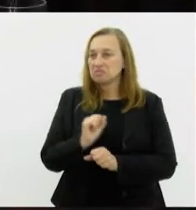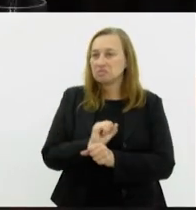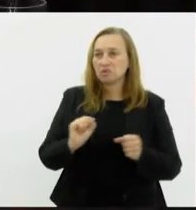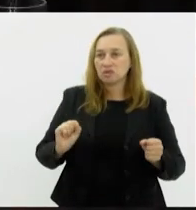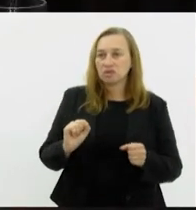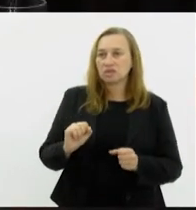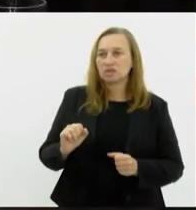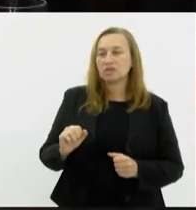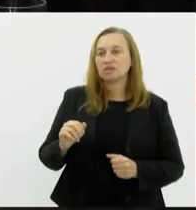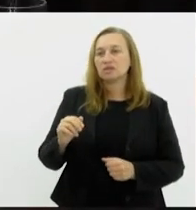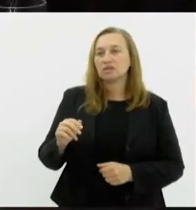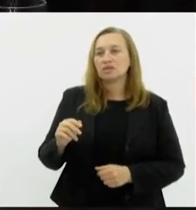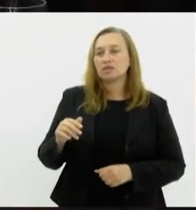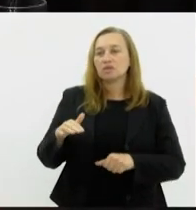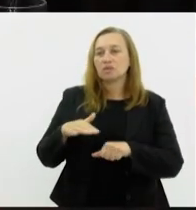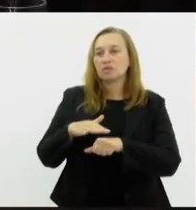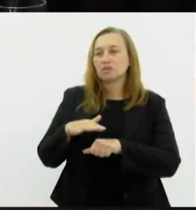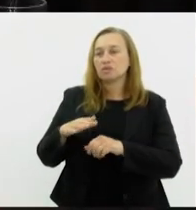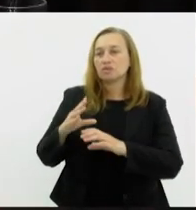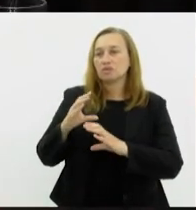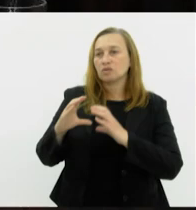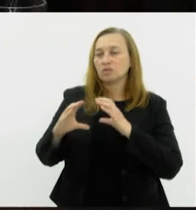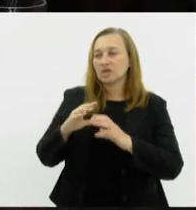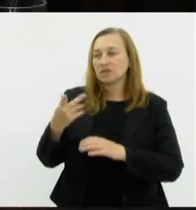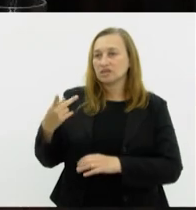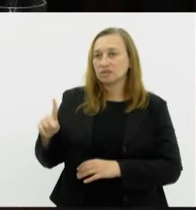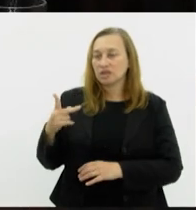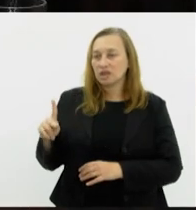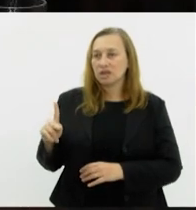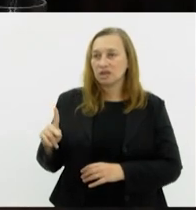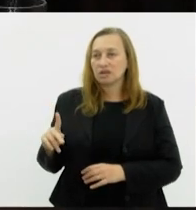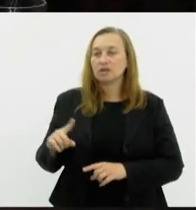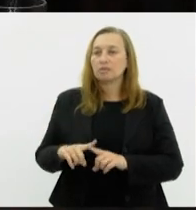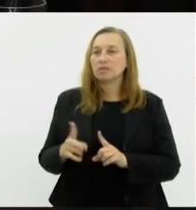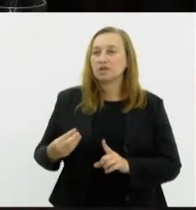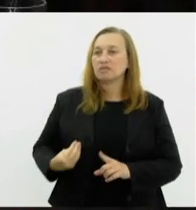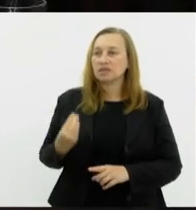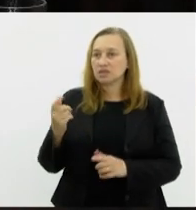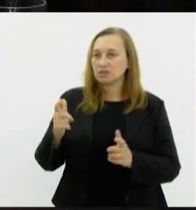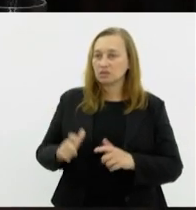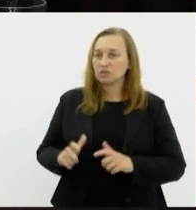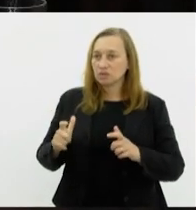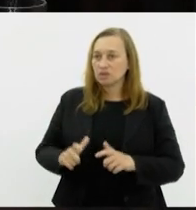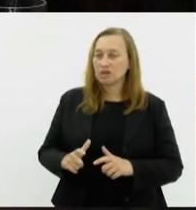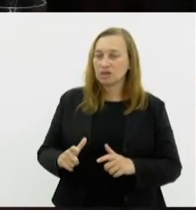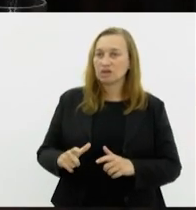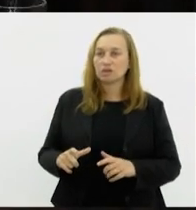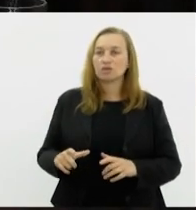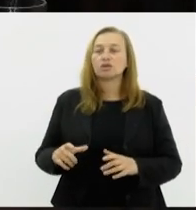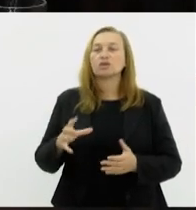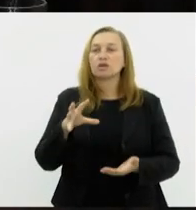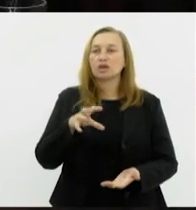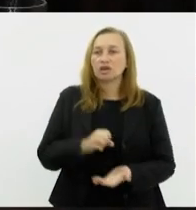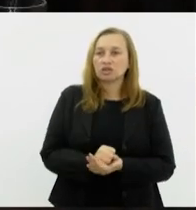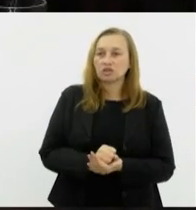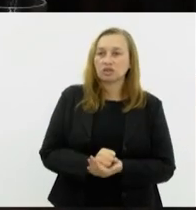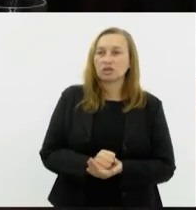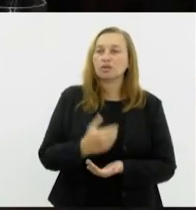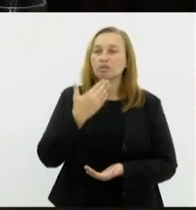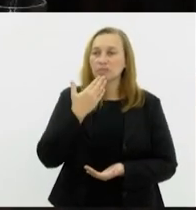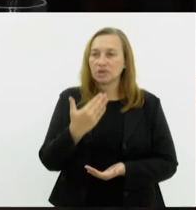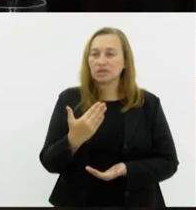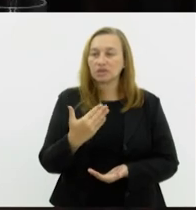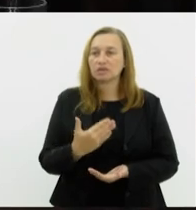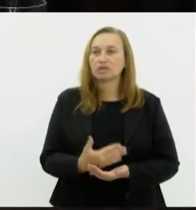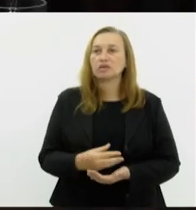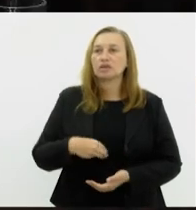parecer inicialmente, que só estava o número do telefone, mas ele está presente, só fazer esse registro e pedir aí